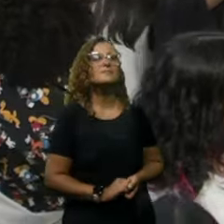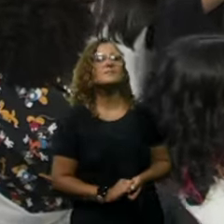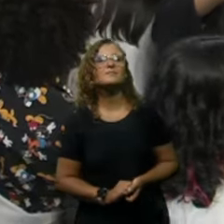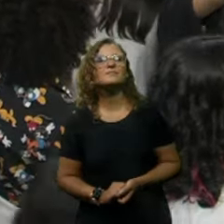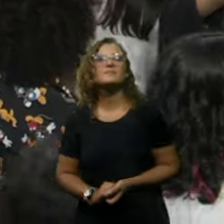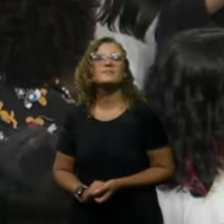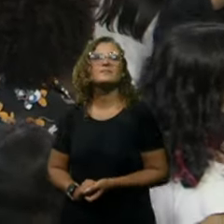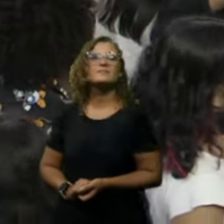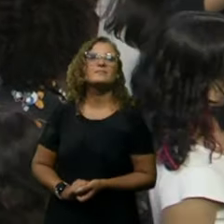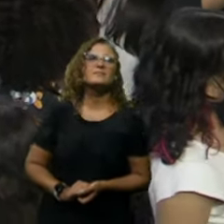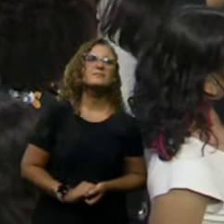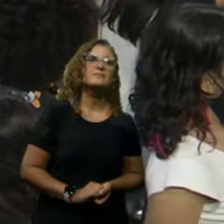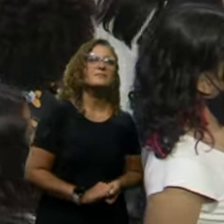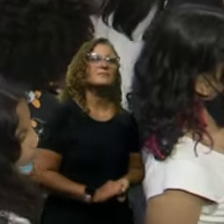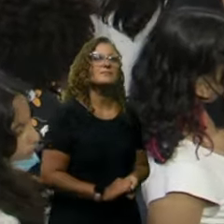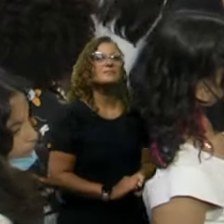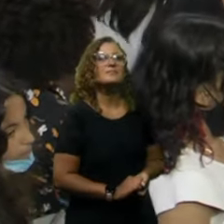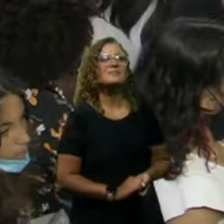E aí